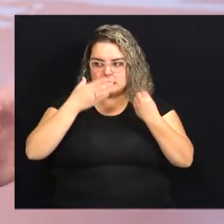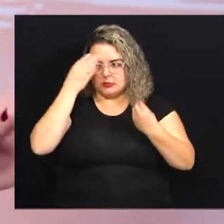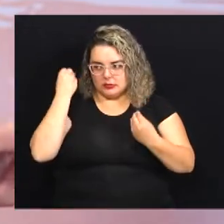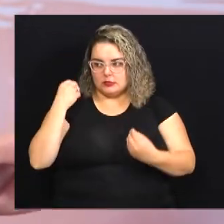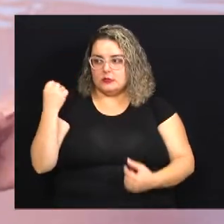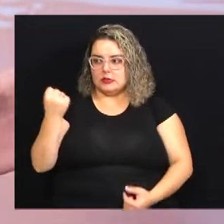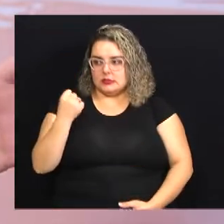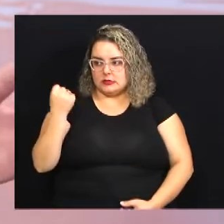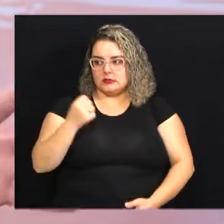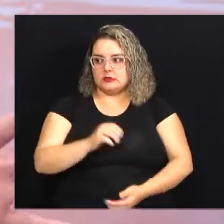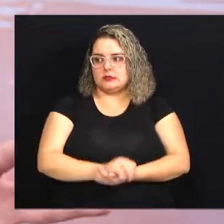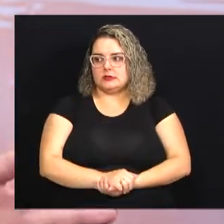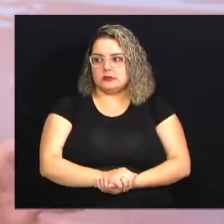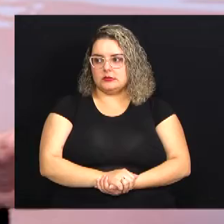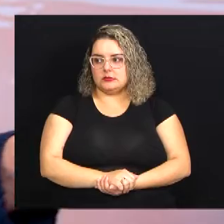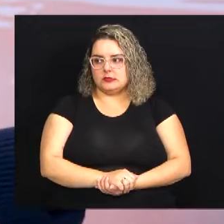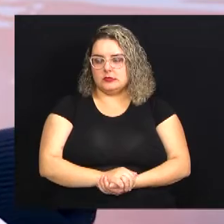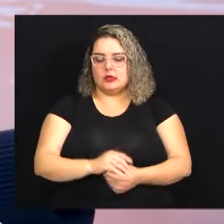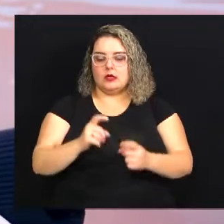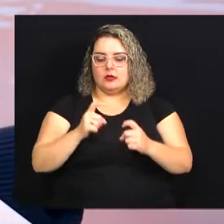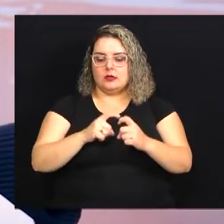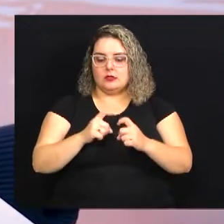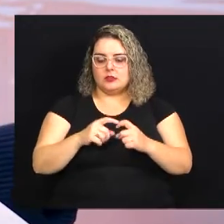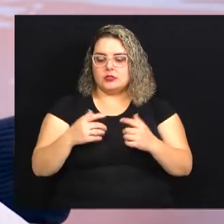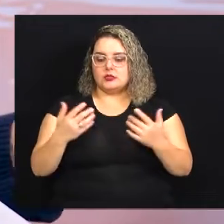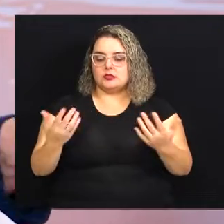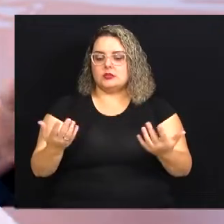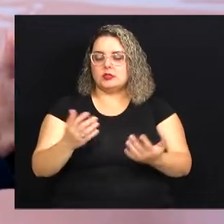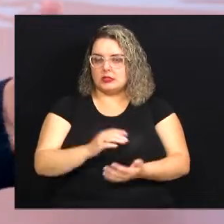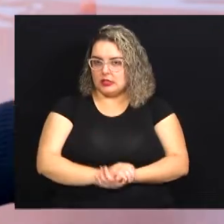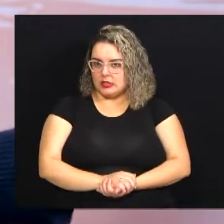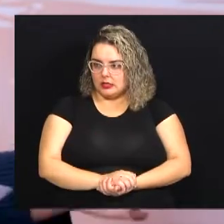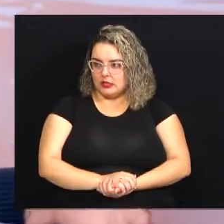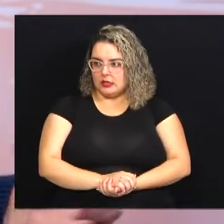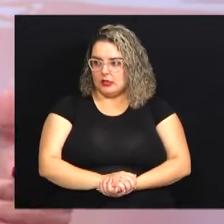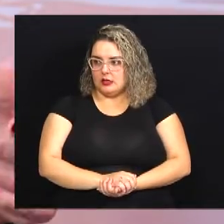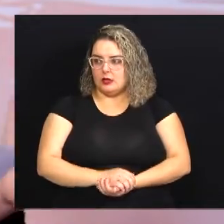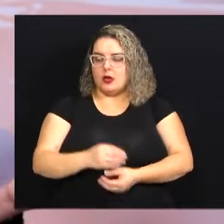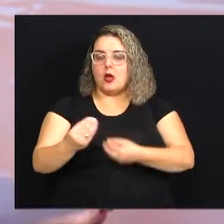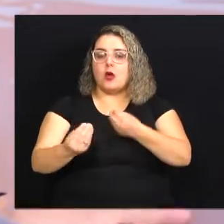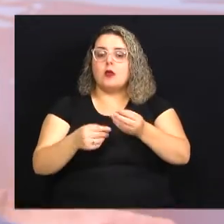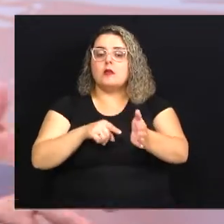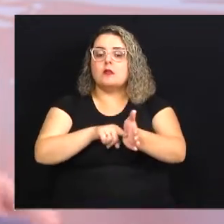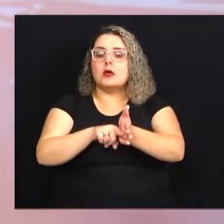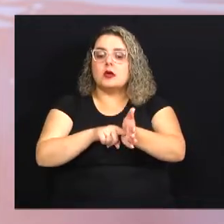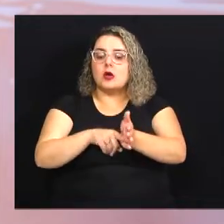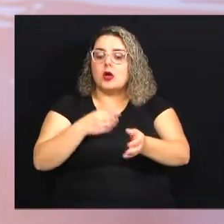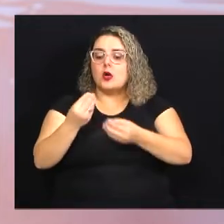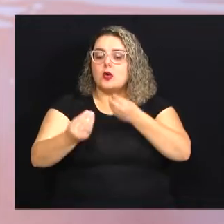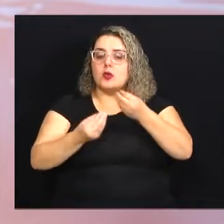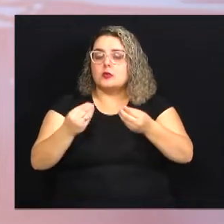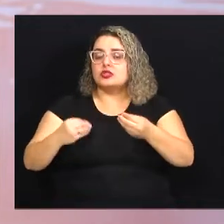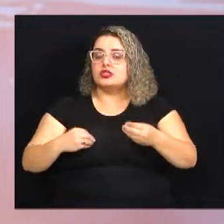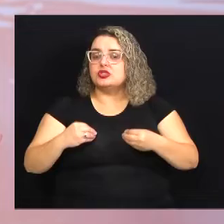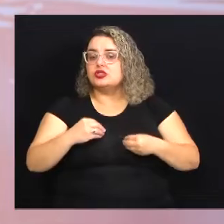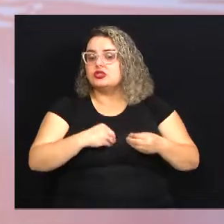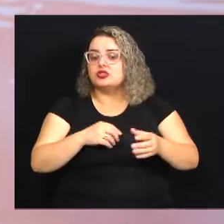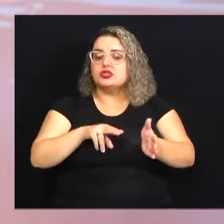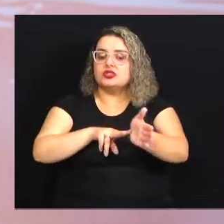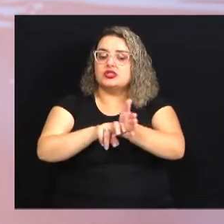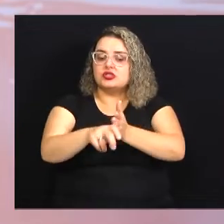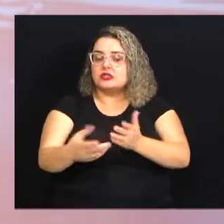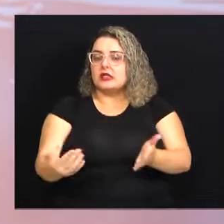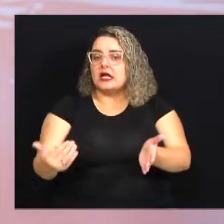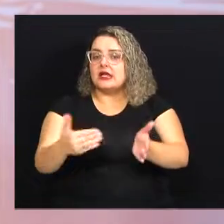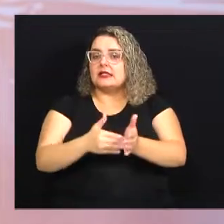graves, vai para o médico. E aí, como que vocês analisam, como que é feito esse diagnóstico até